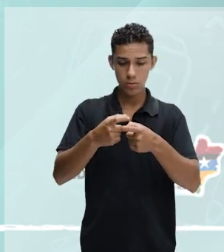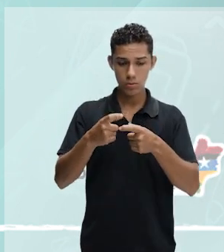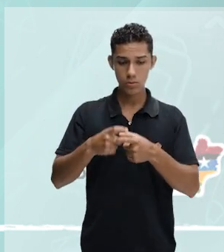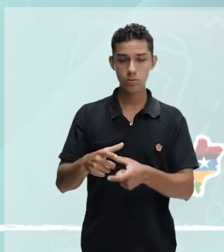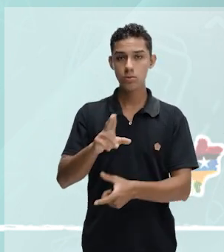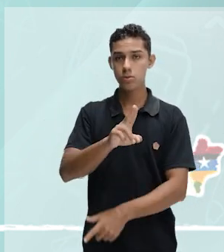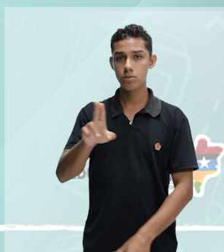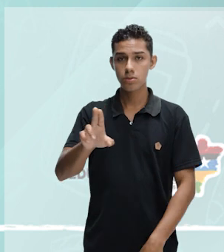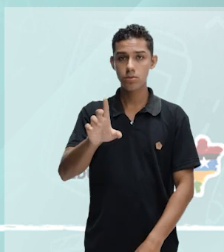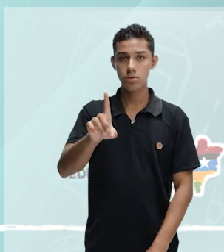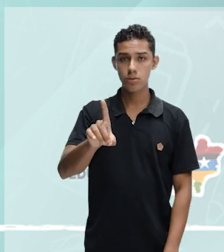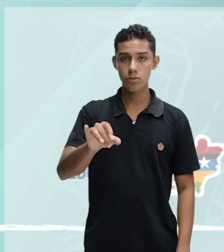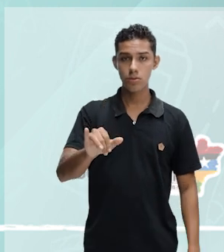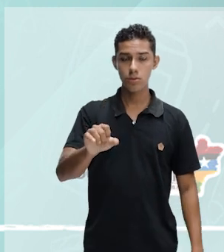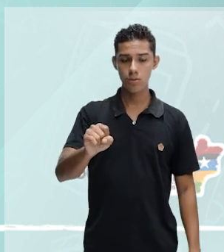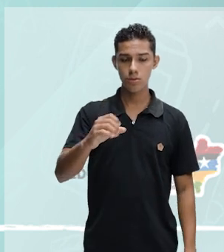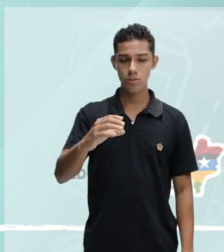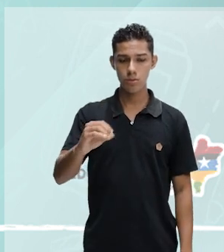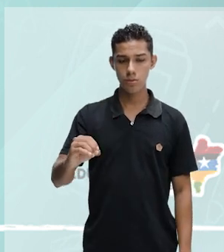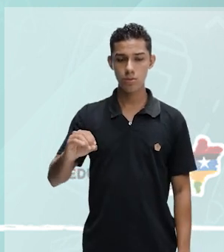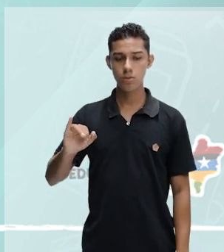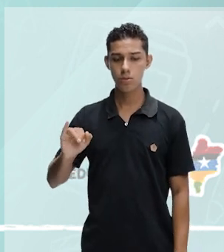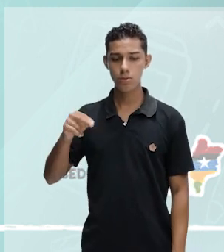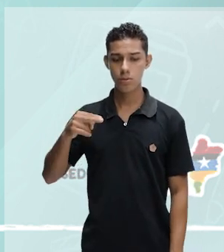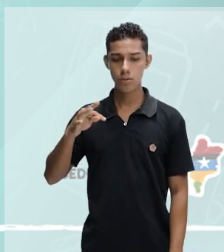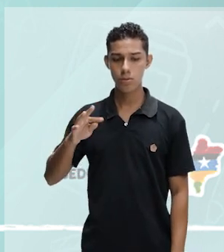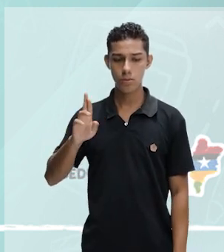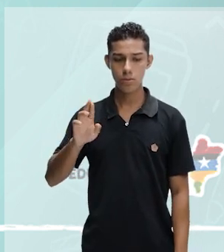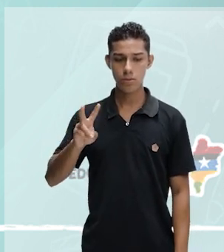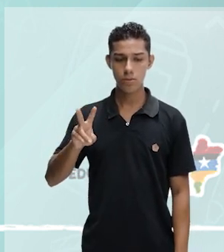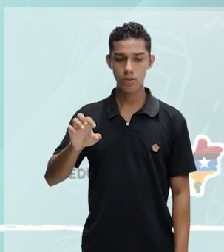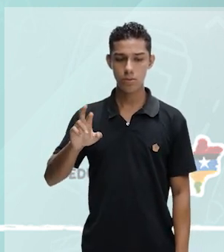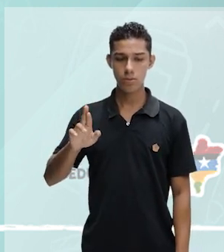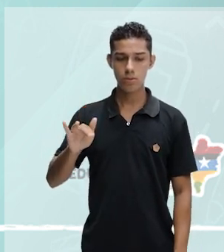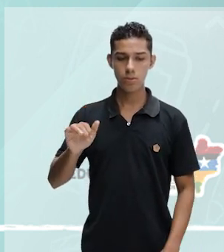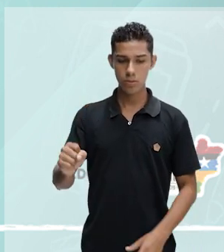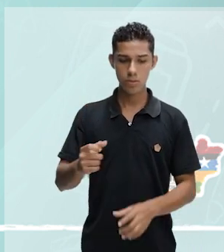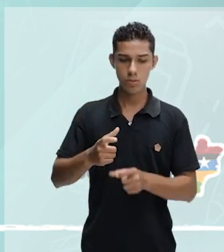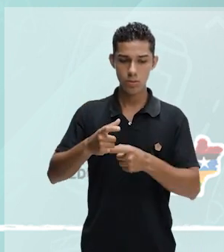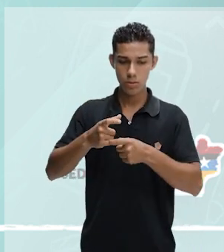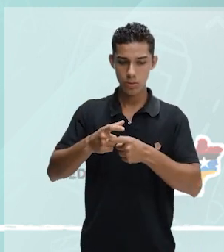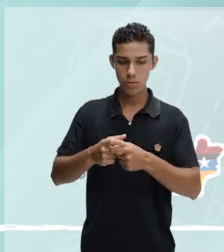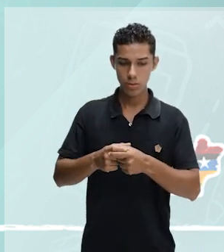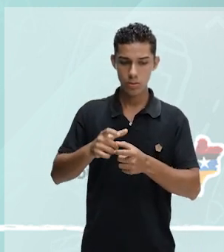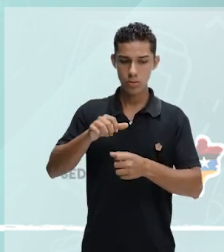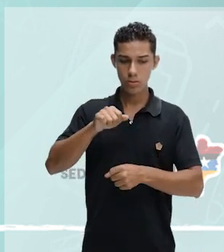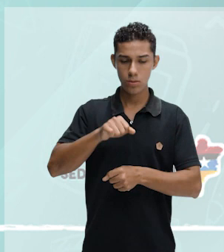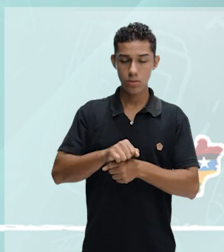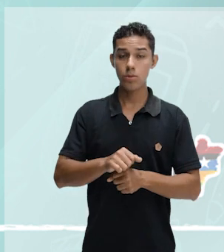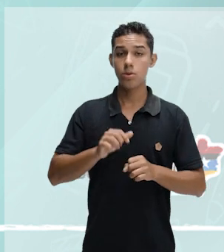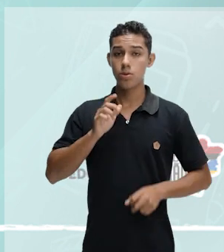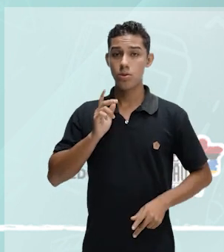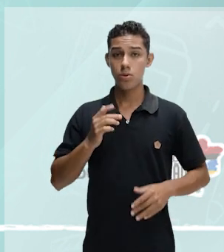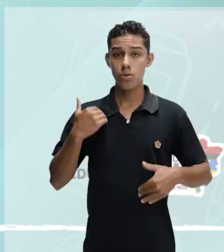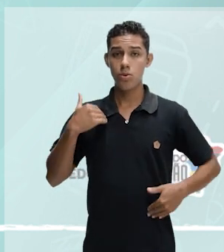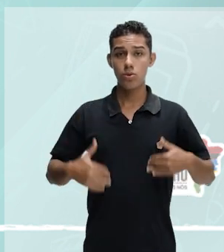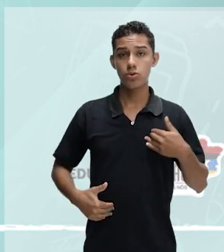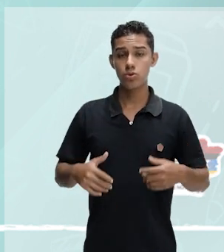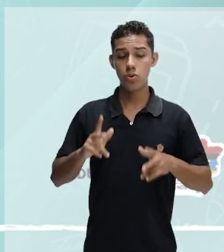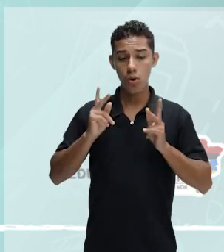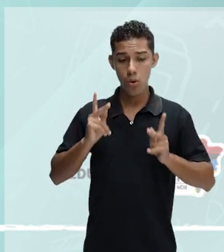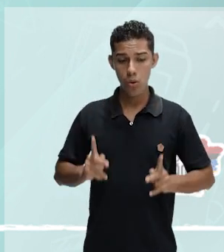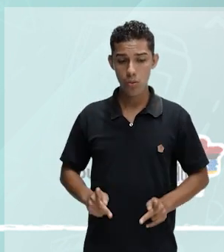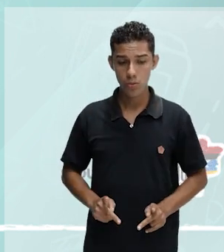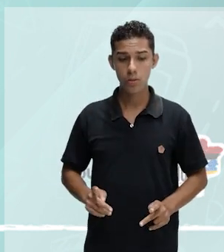discos intervertebrais. São espécies de amortecedores. Eles amortecem o peso do nosso corpo. Eles evitam com que o